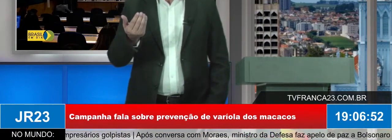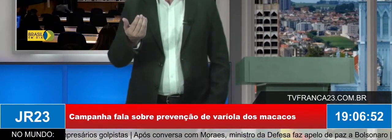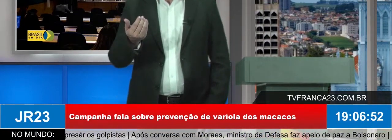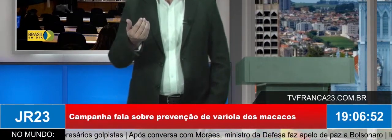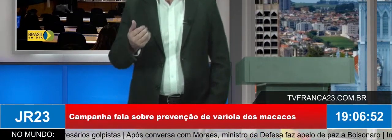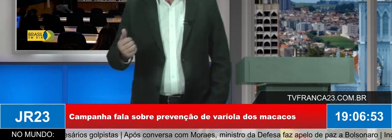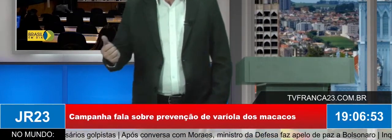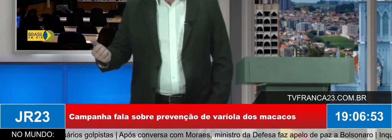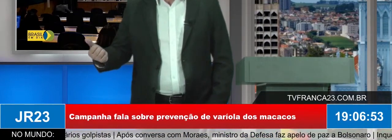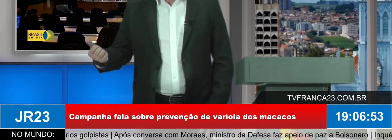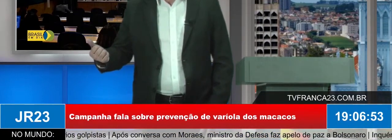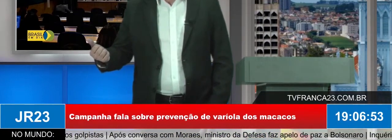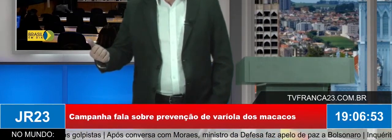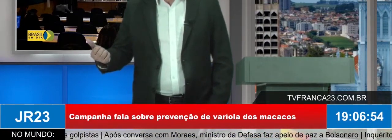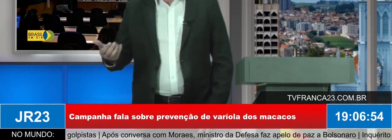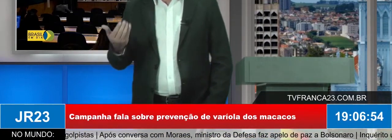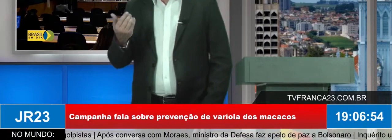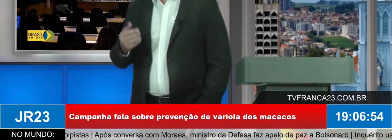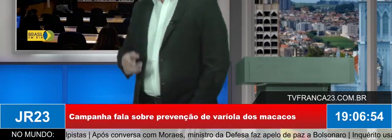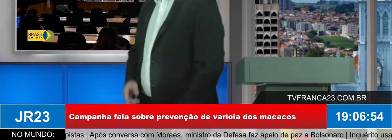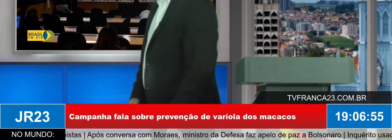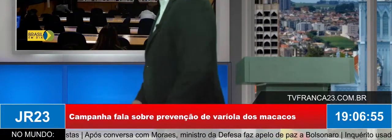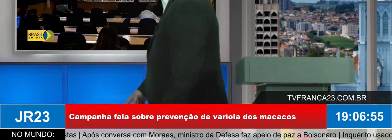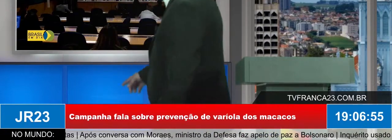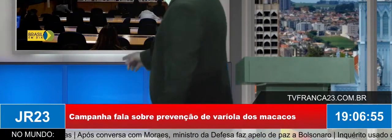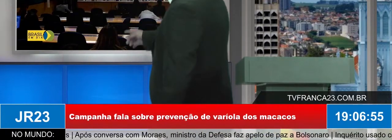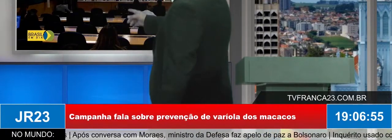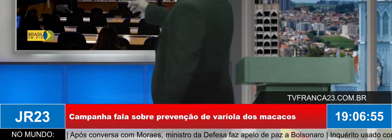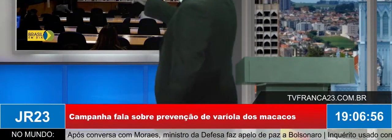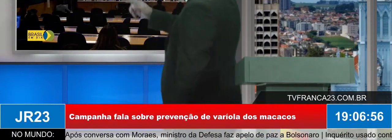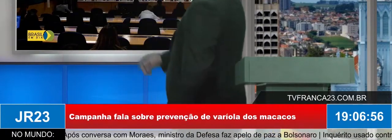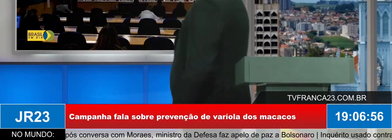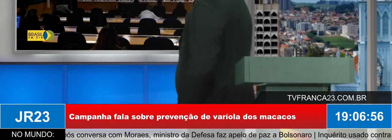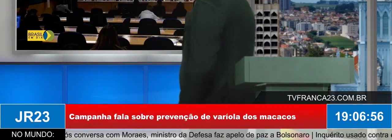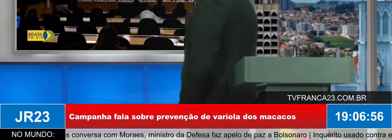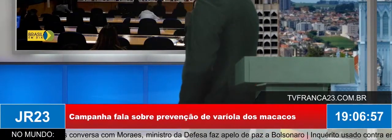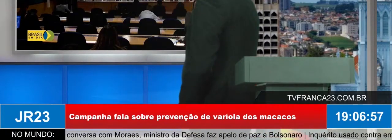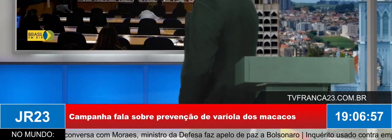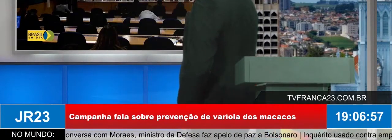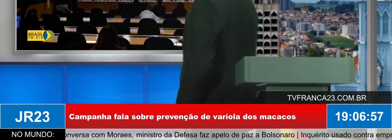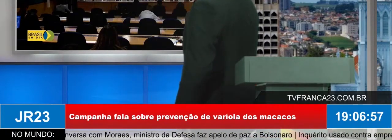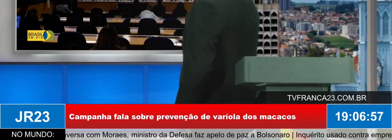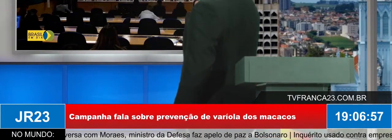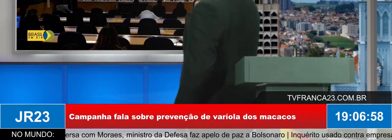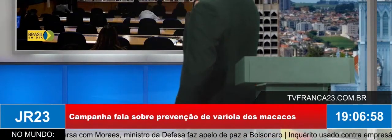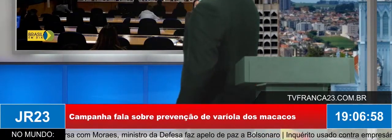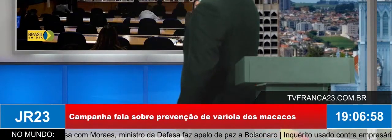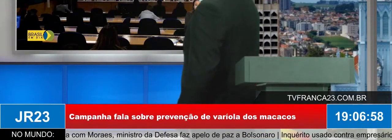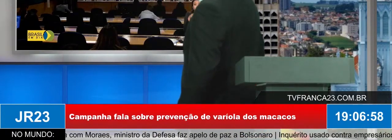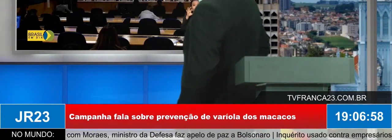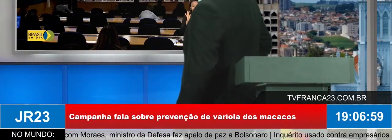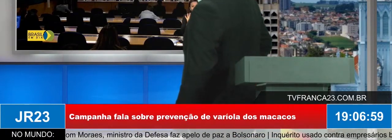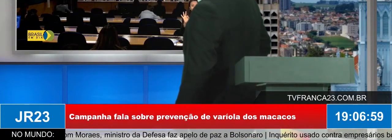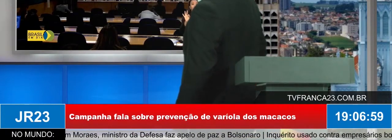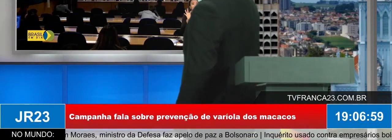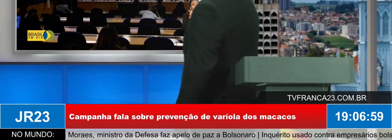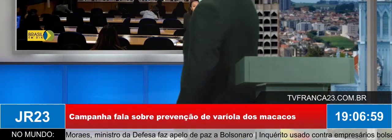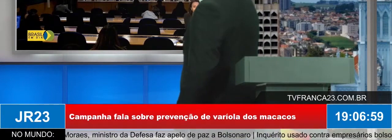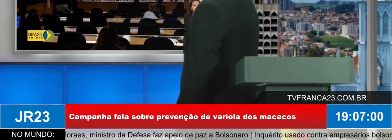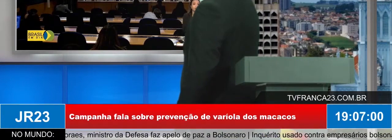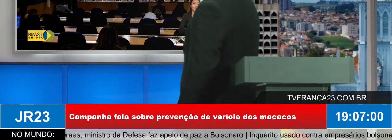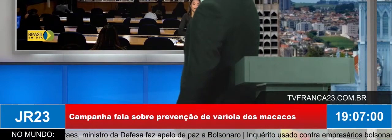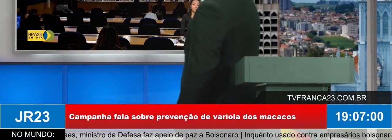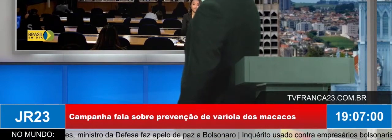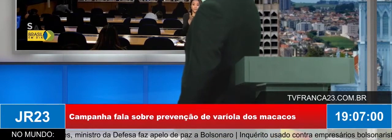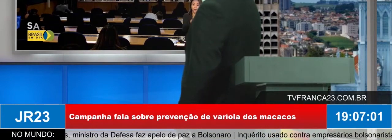7h06. Você vem comigo aqui, ó. Tá no telão da notícia. Vamos acompanhar a informação importante. Joga no telão. O objetivo